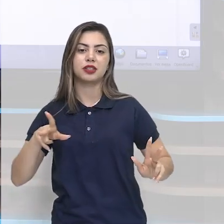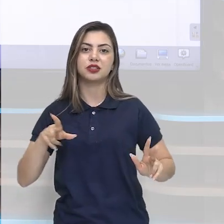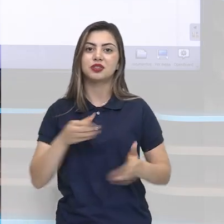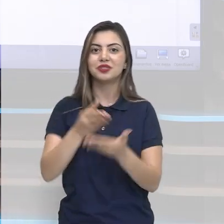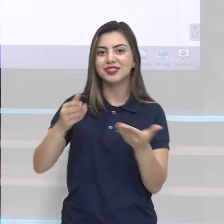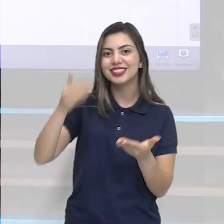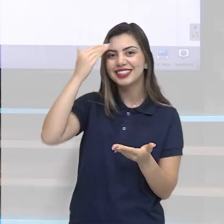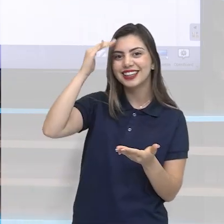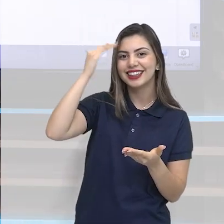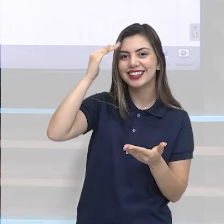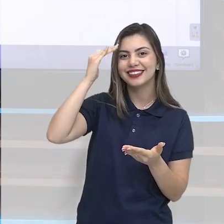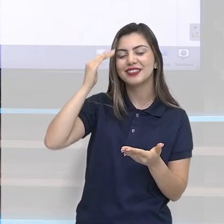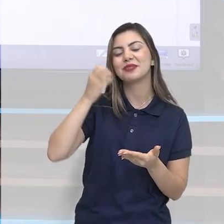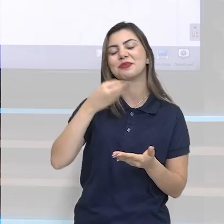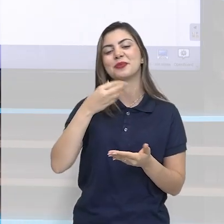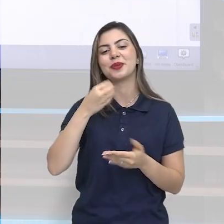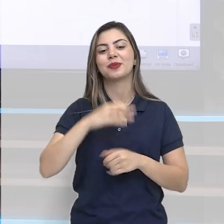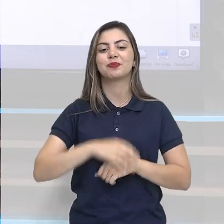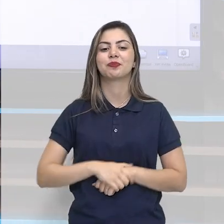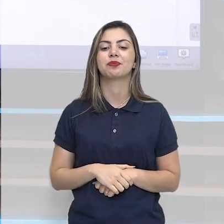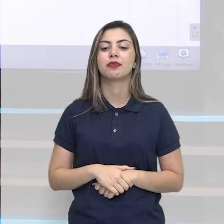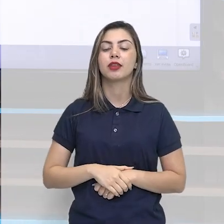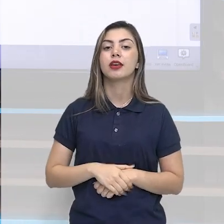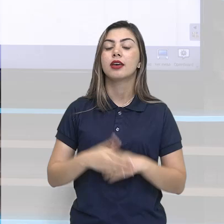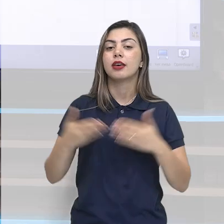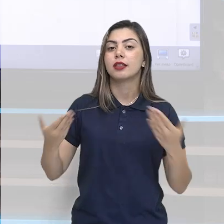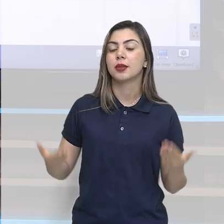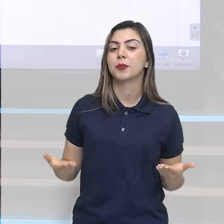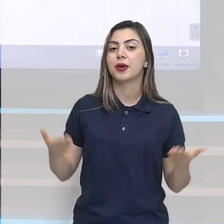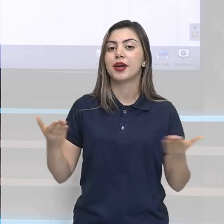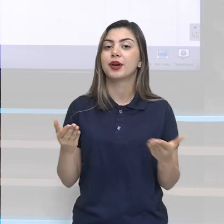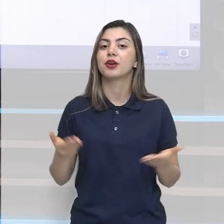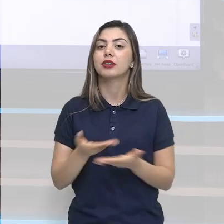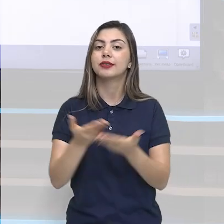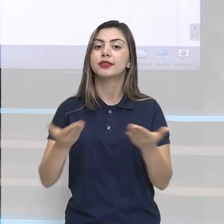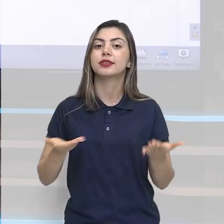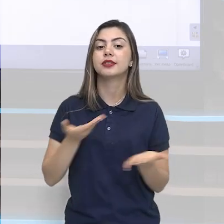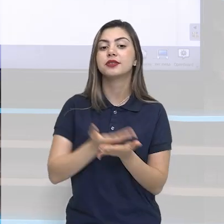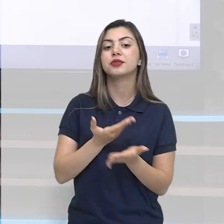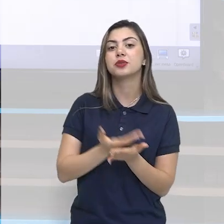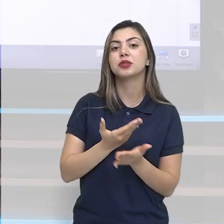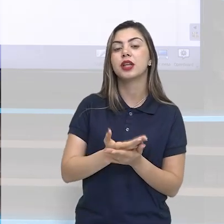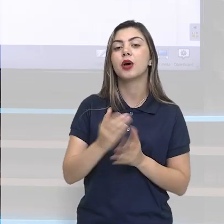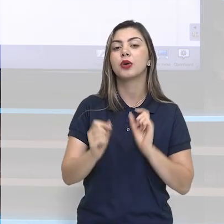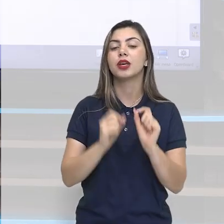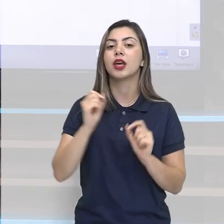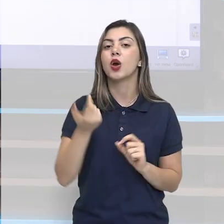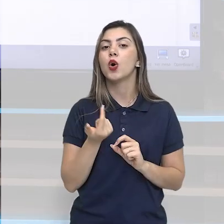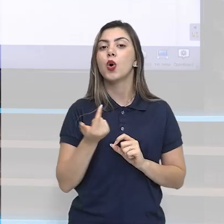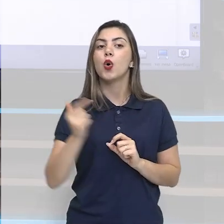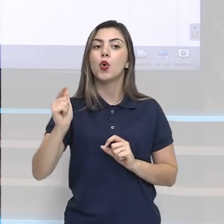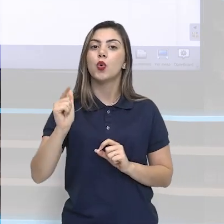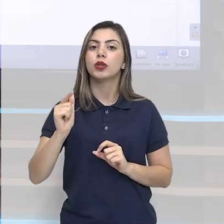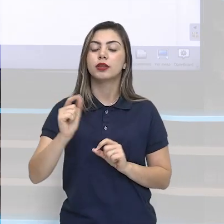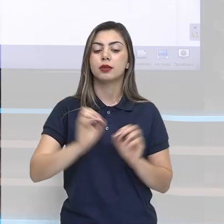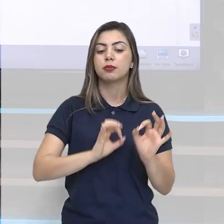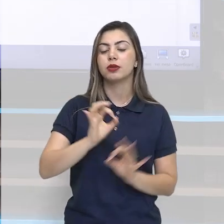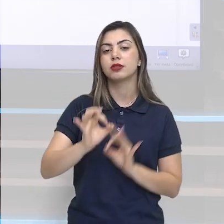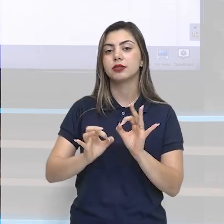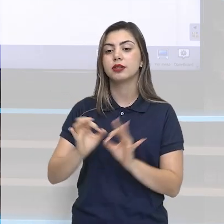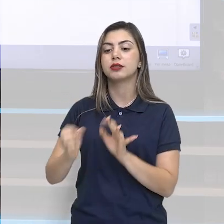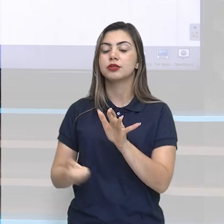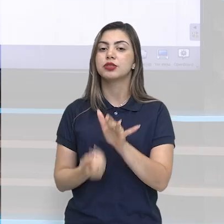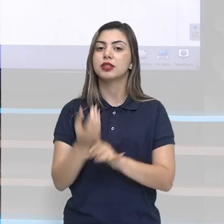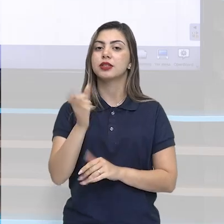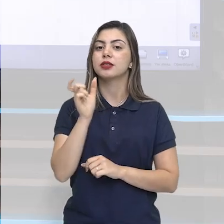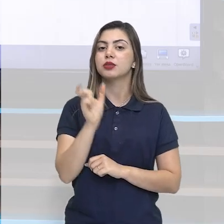Você entendeu? Muito bem. Agora você vai entender outra formação de palavra, ainda